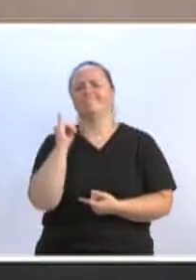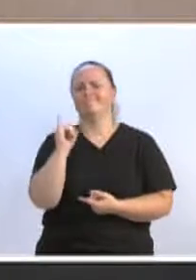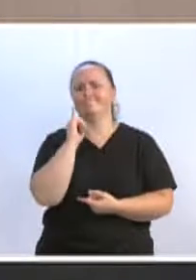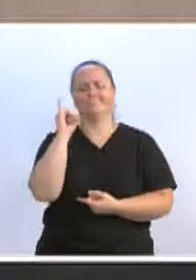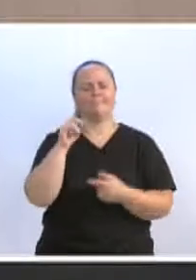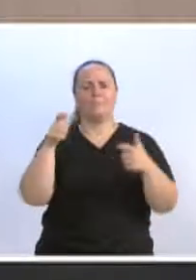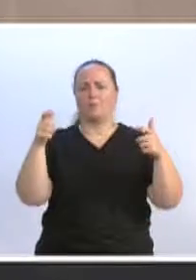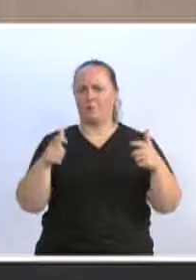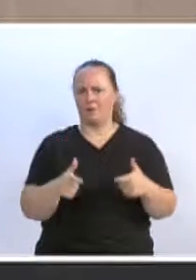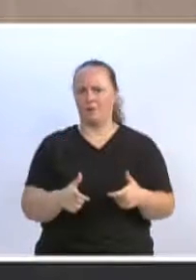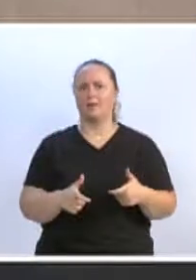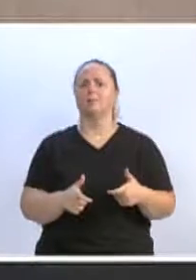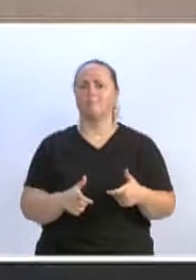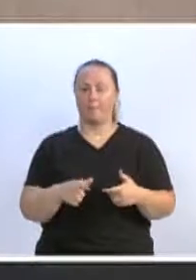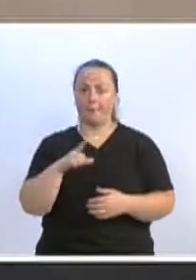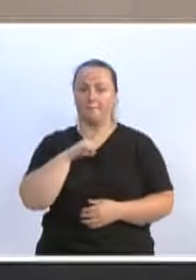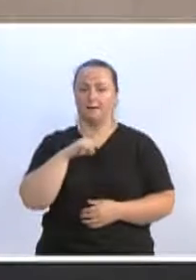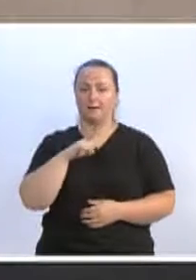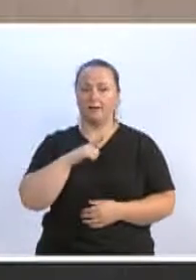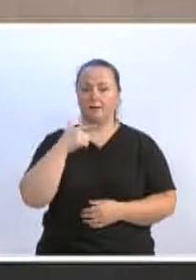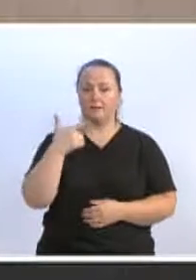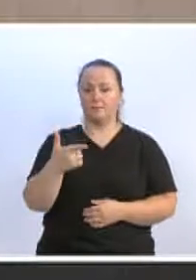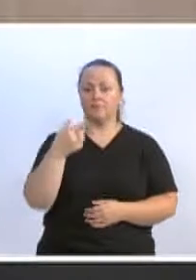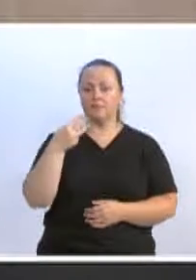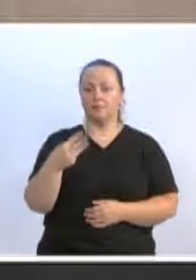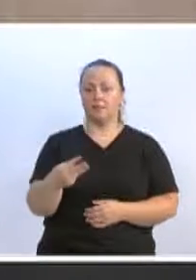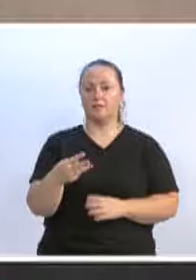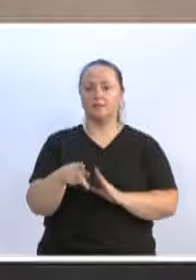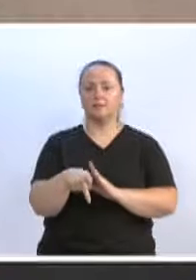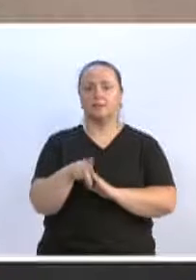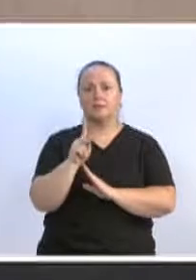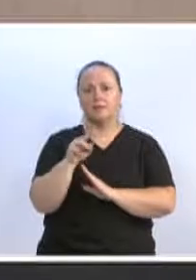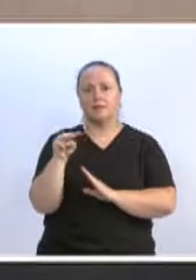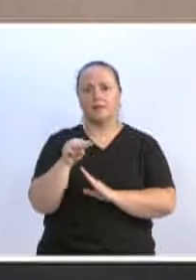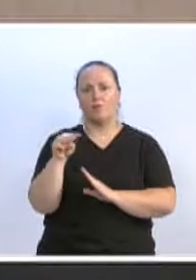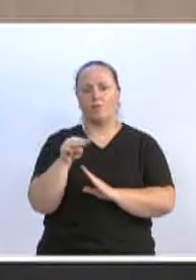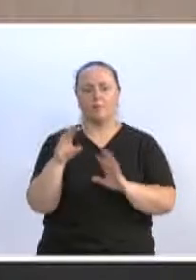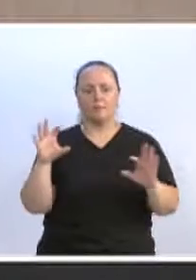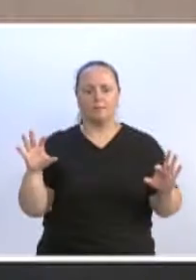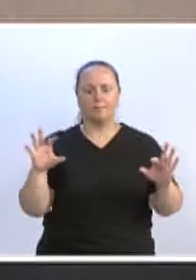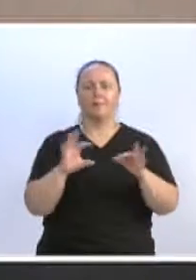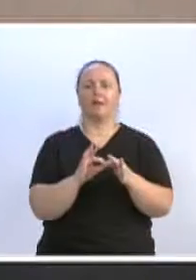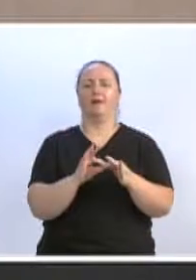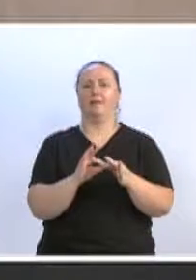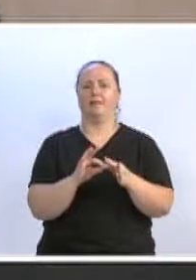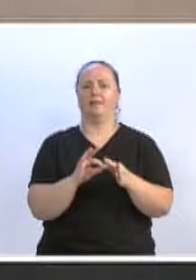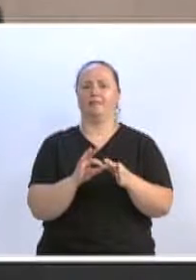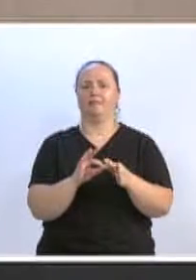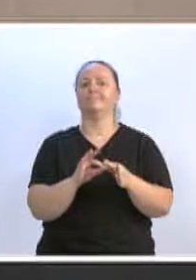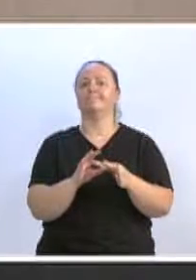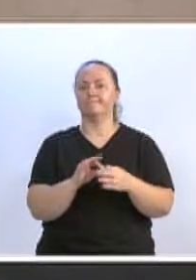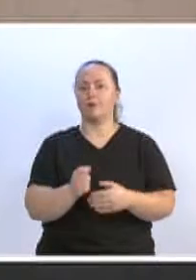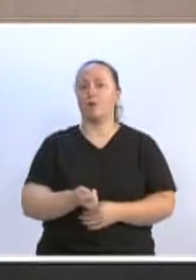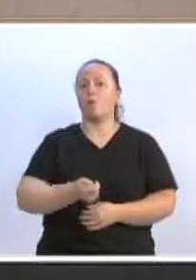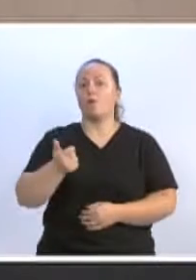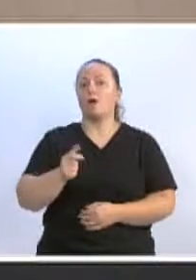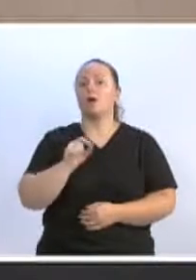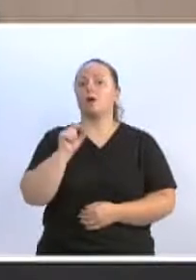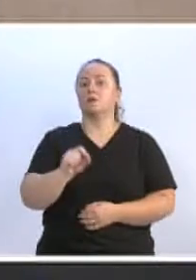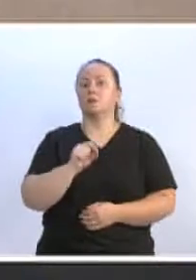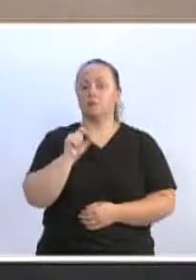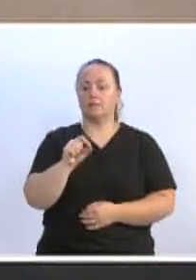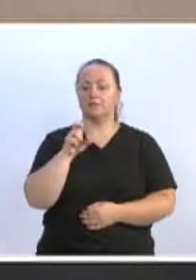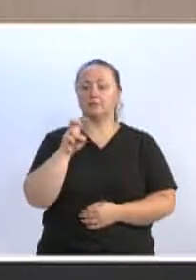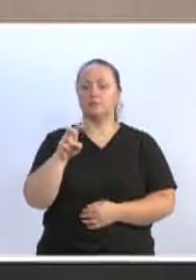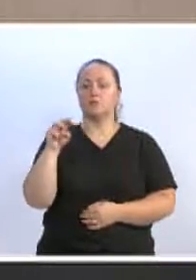de 23 quilômetros que vamos economizar ou seja quase cinco minutos na travessia